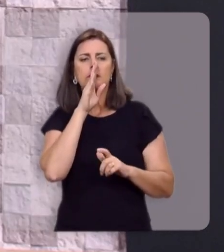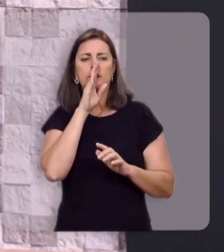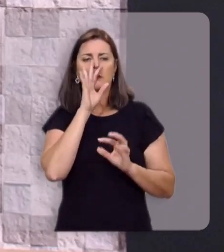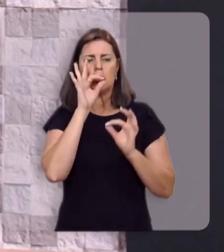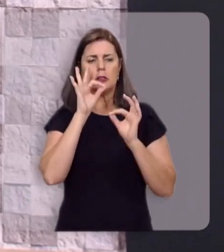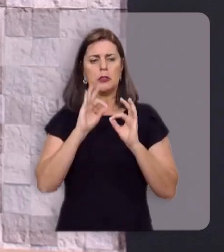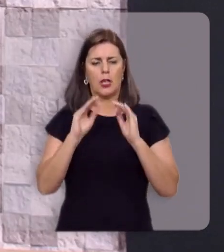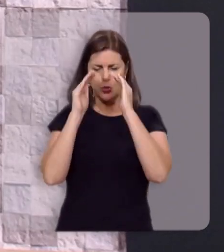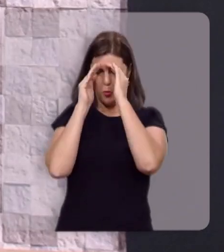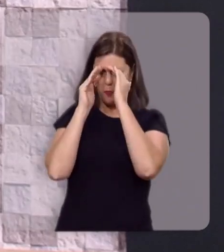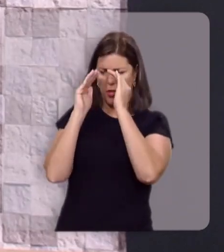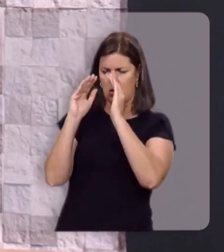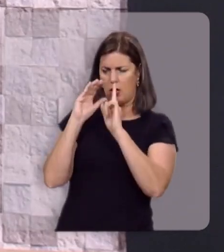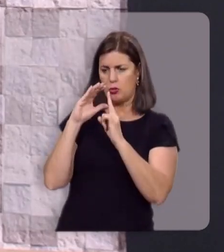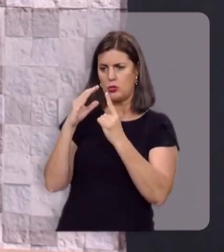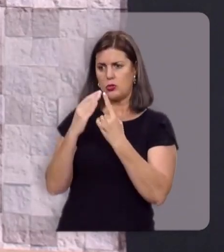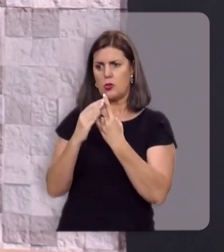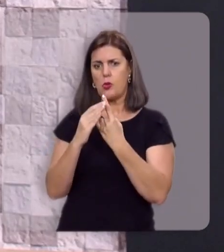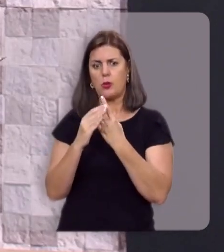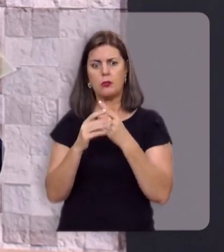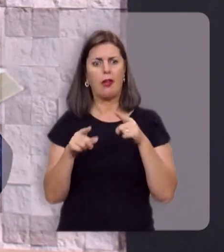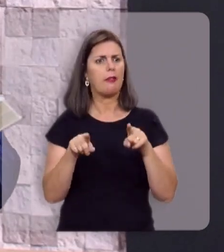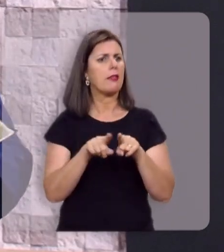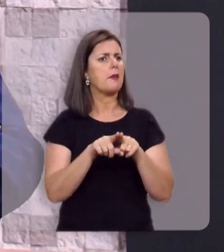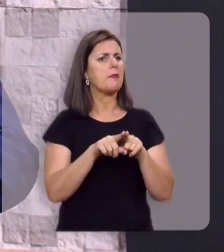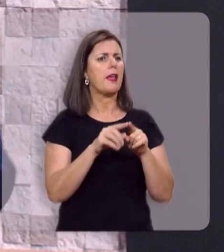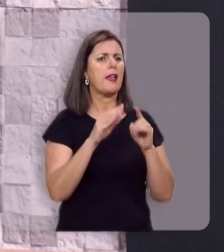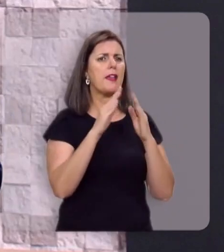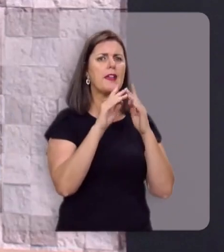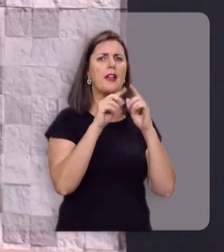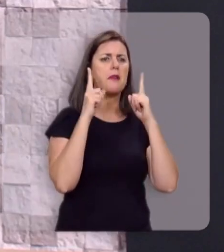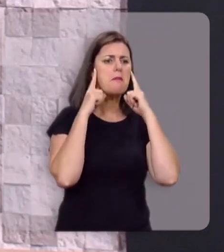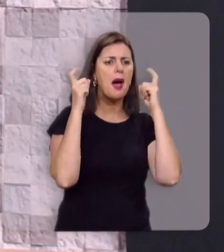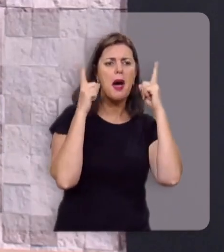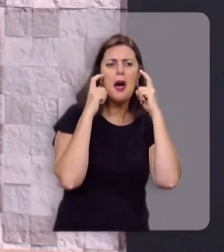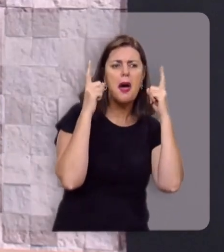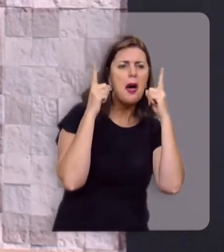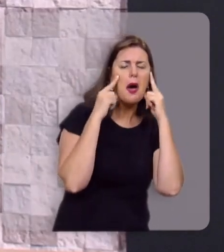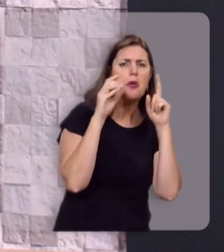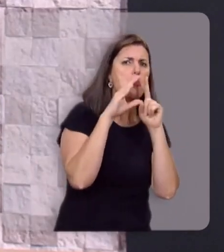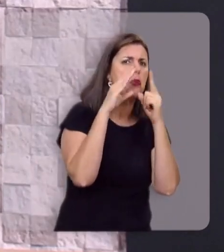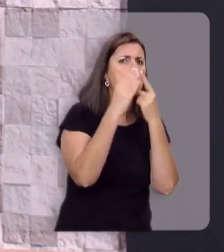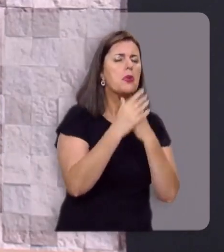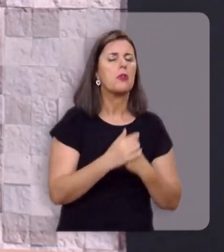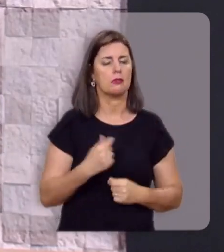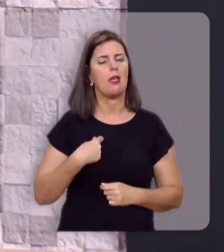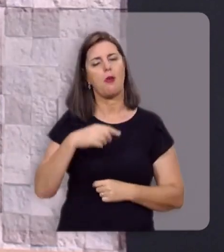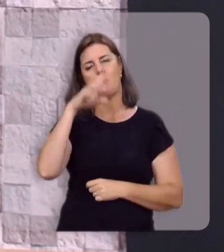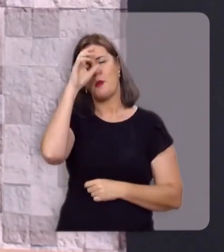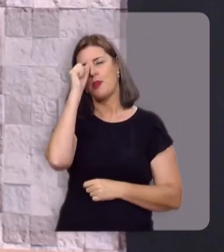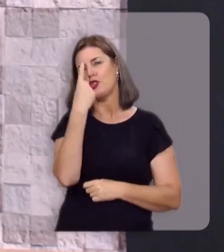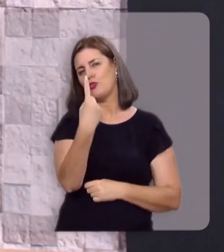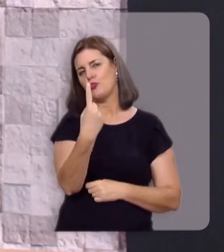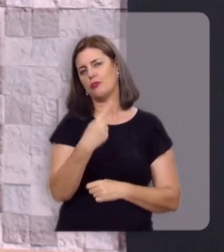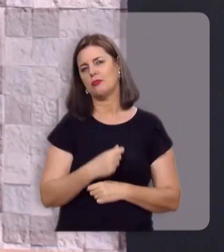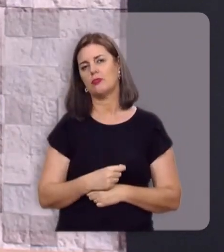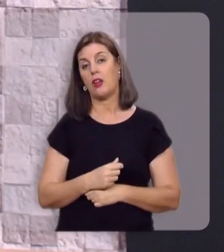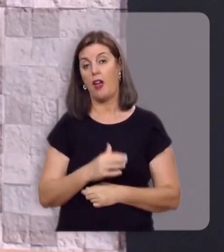silenciosas no culto e igrejas altamente barulhentas no culto. E aprendi uma